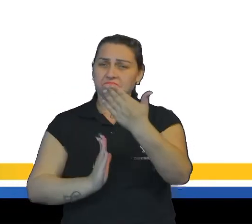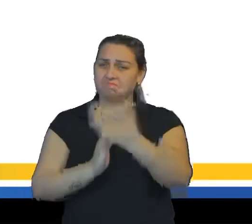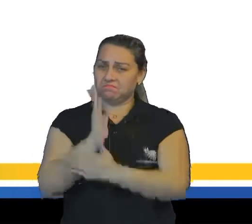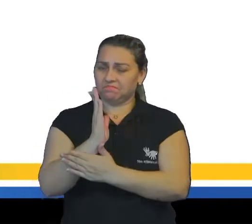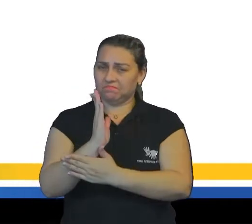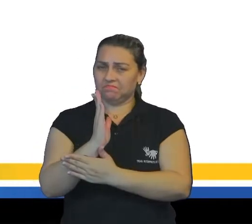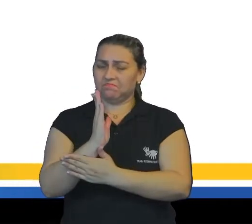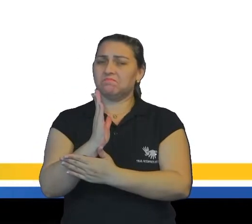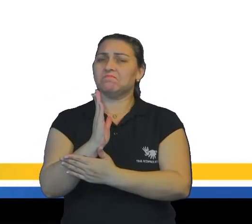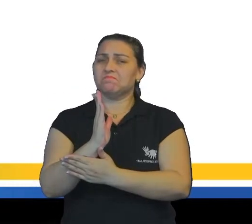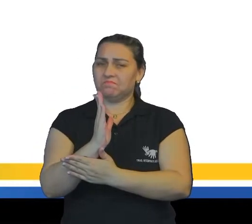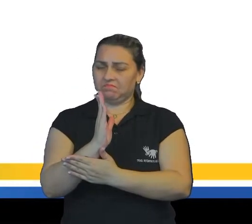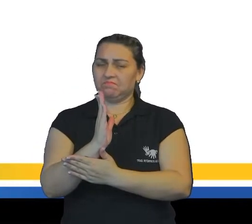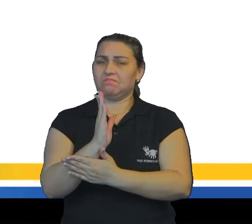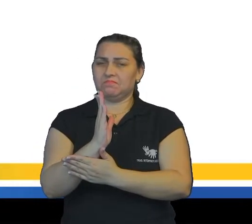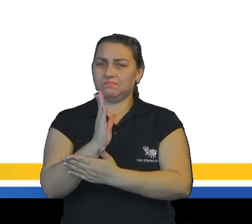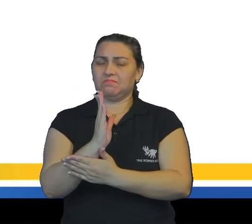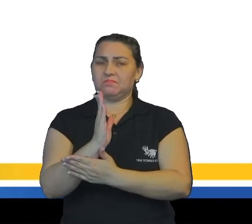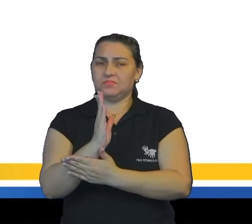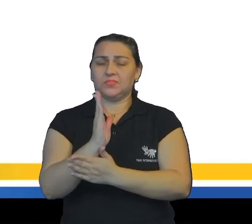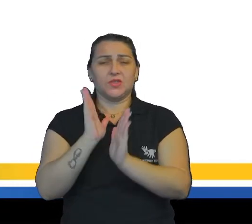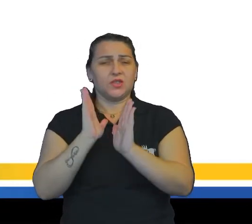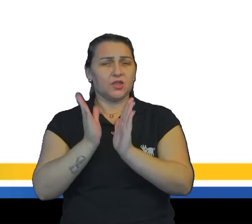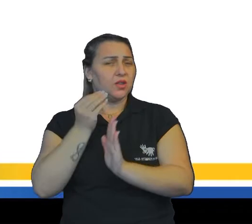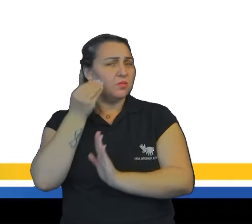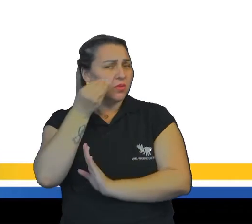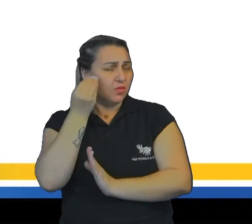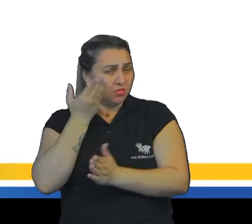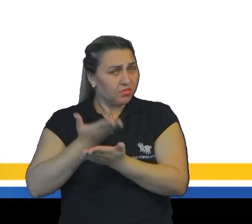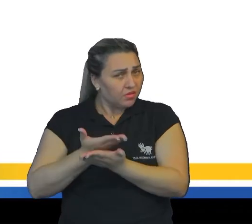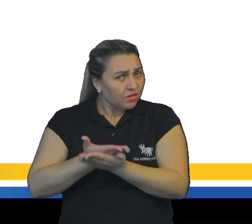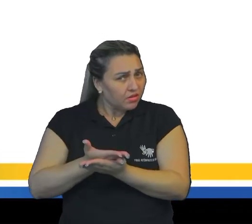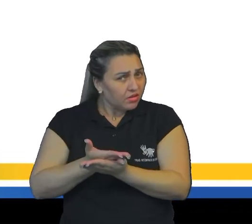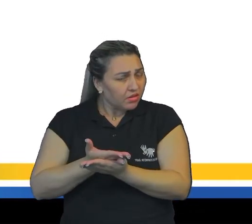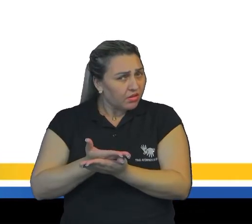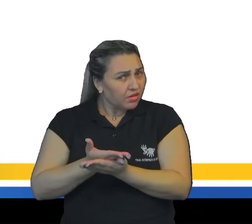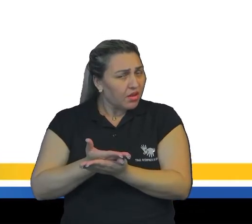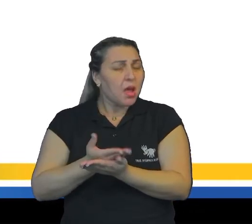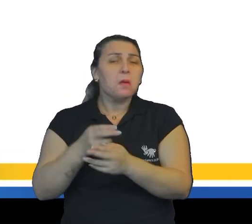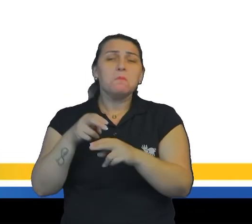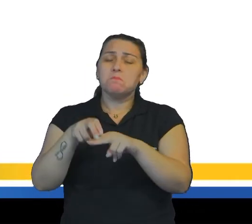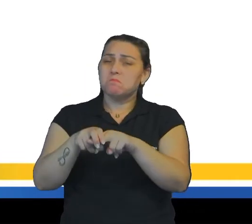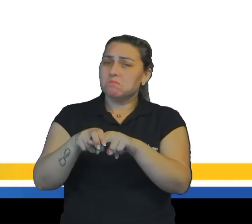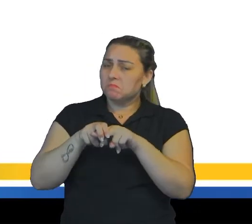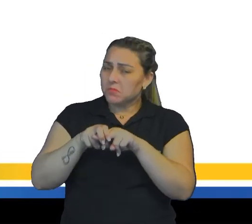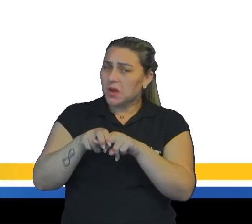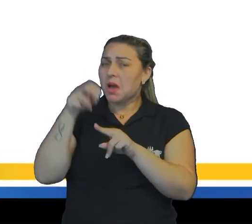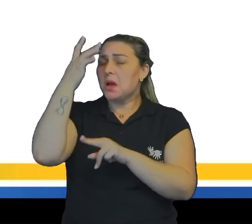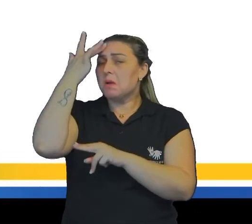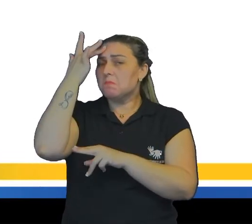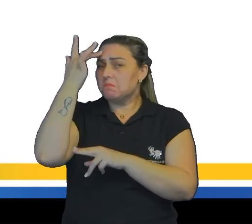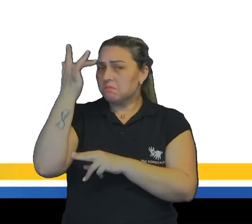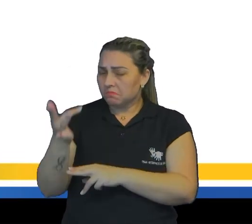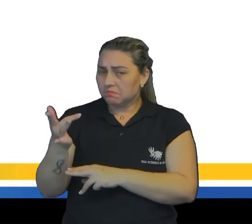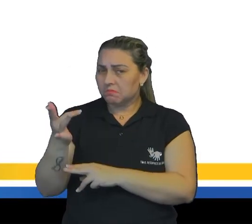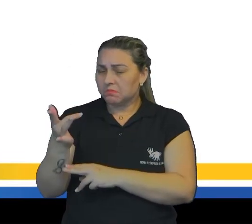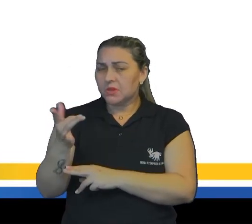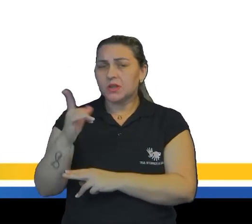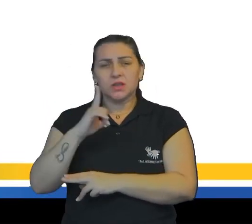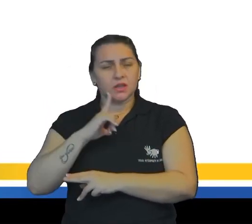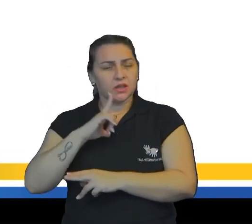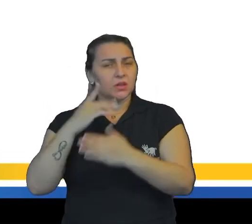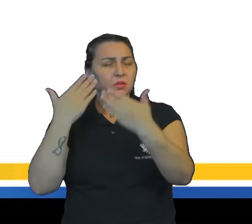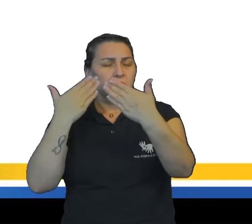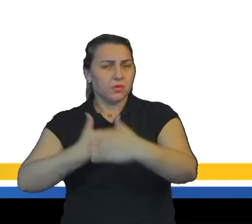passar. Completamente impossível. Já experimentou estudar? É por isso, amanhã tem